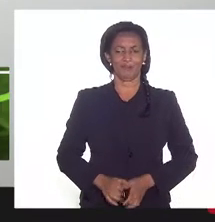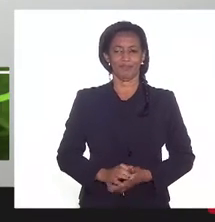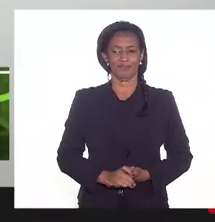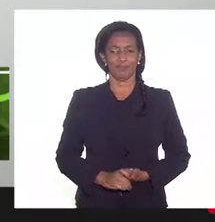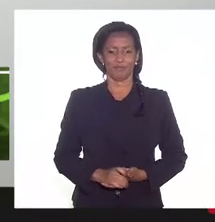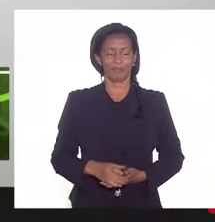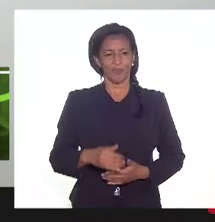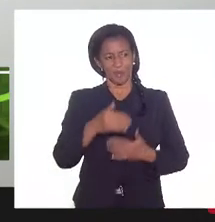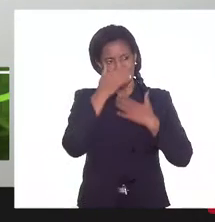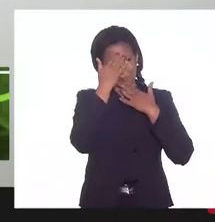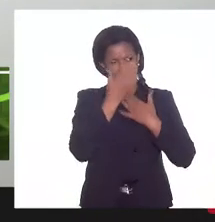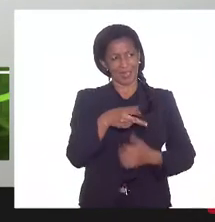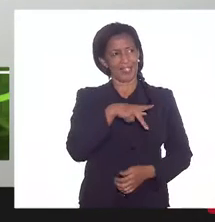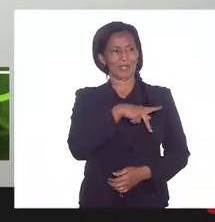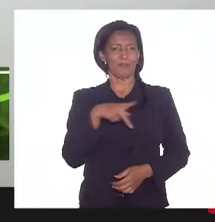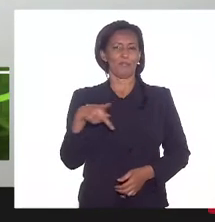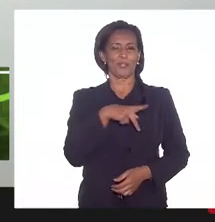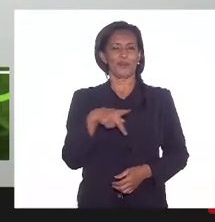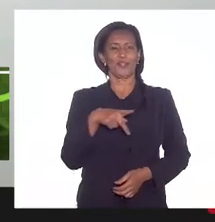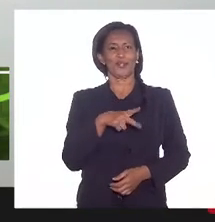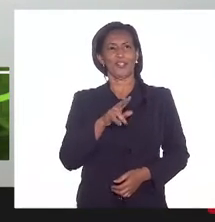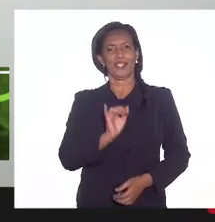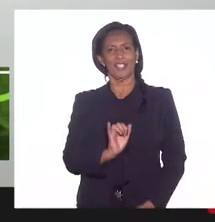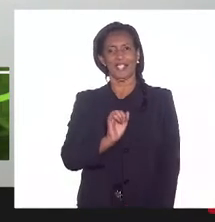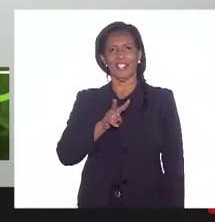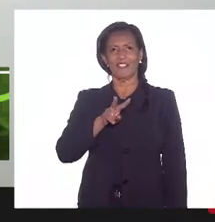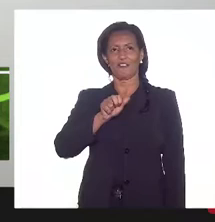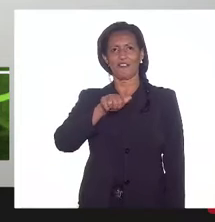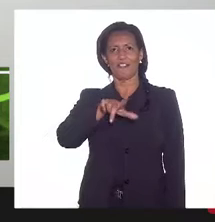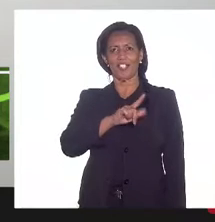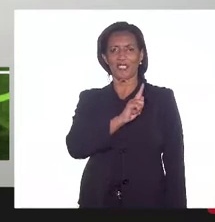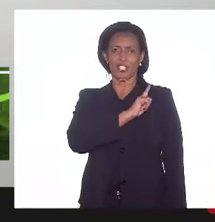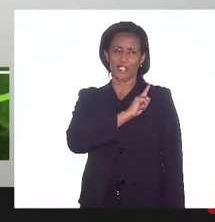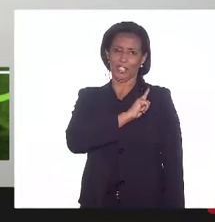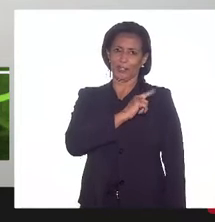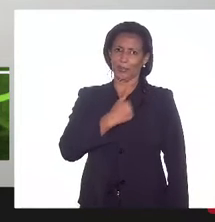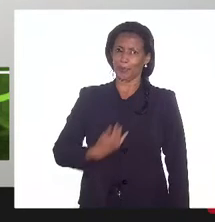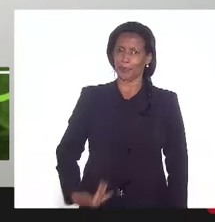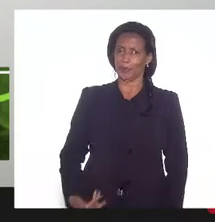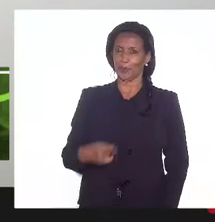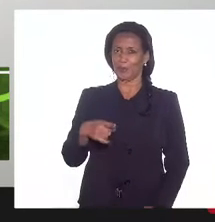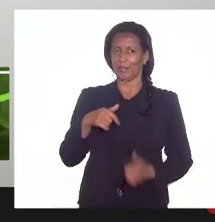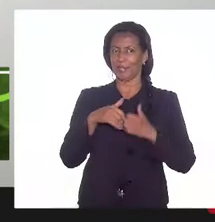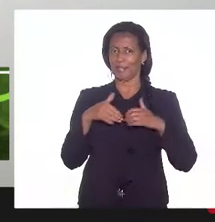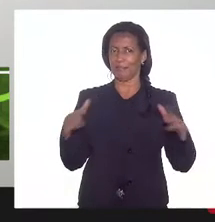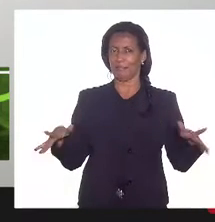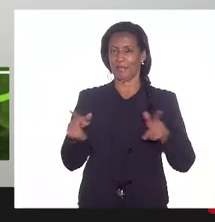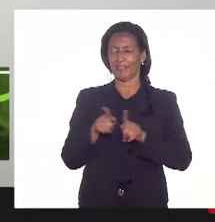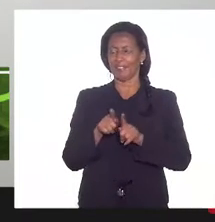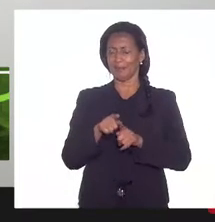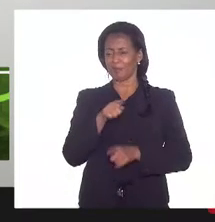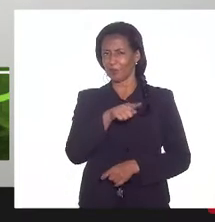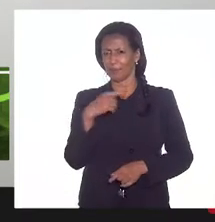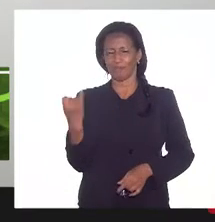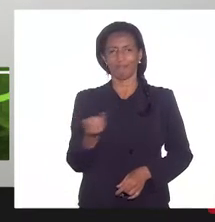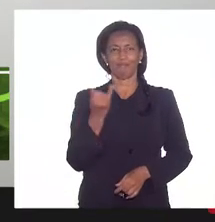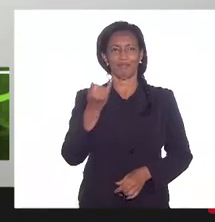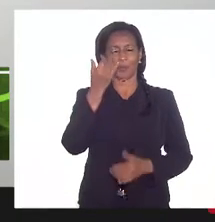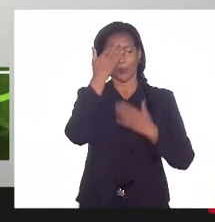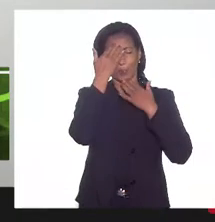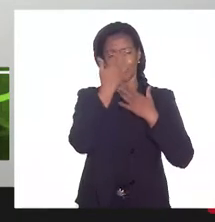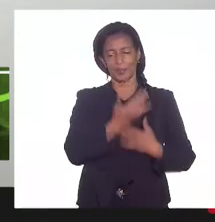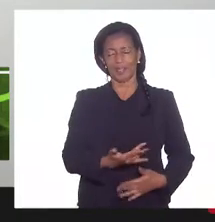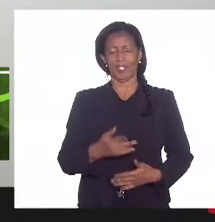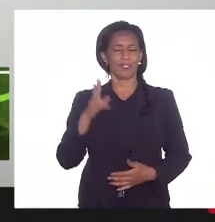Bentes que a gente conhece e admira há muito tempo não só na sua dimensão de gestora pública mas também a sua produção acadêmica tão relevante né obrigado